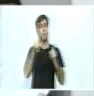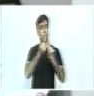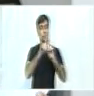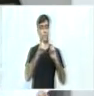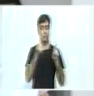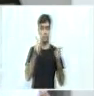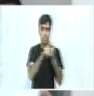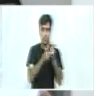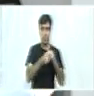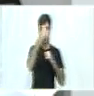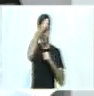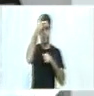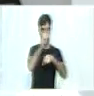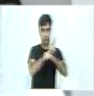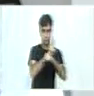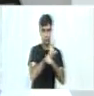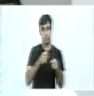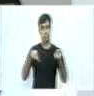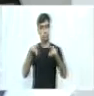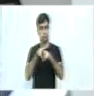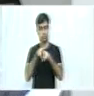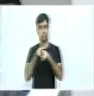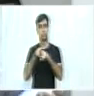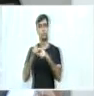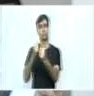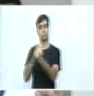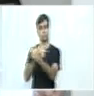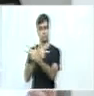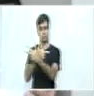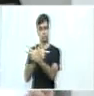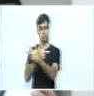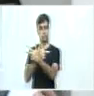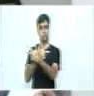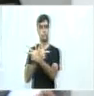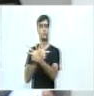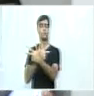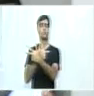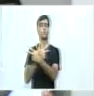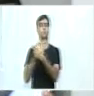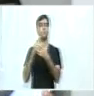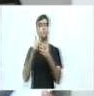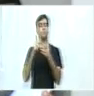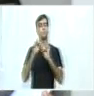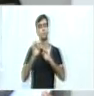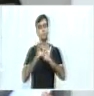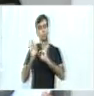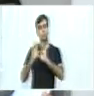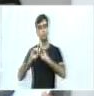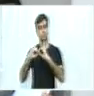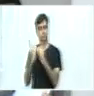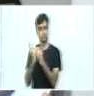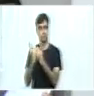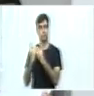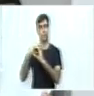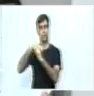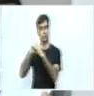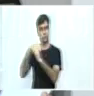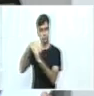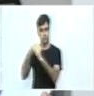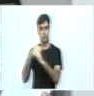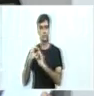Prefeitura Municipal de Viçosa e a Universidade Federal de Viçosa, por meio do Departamento de Engenharia